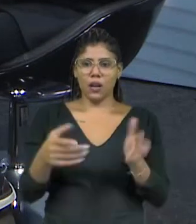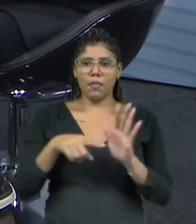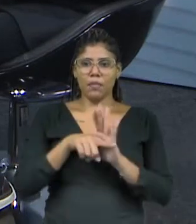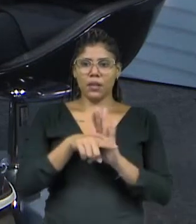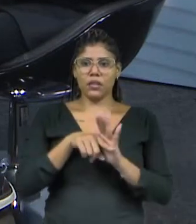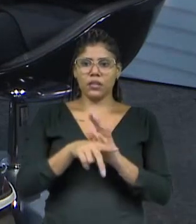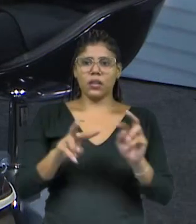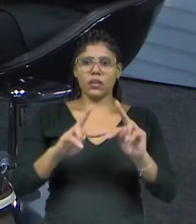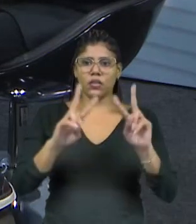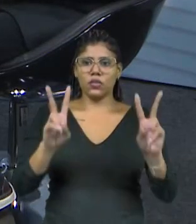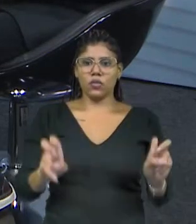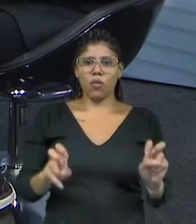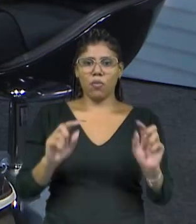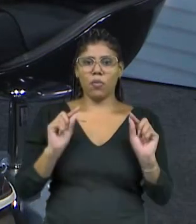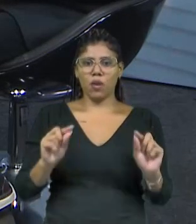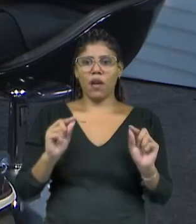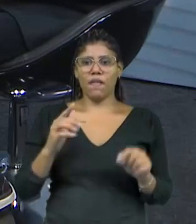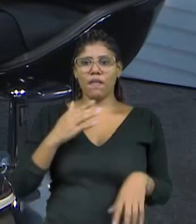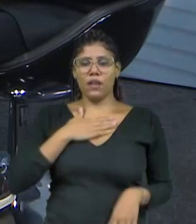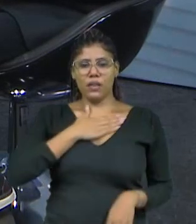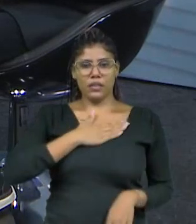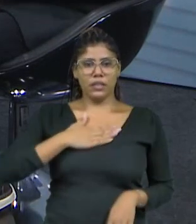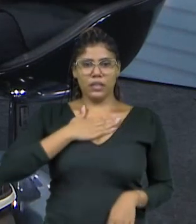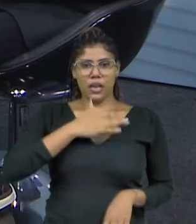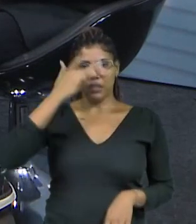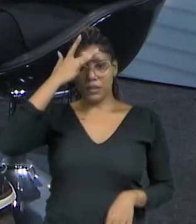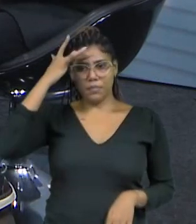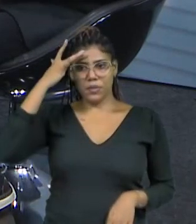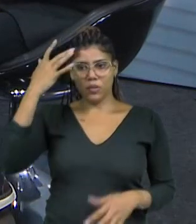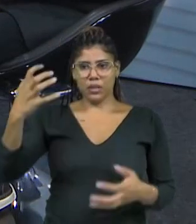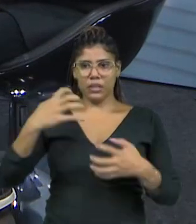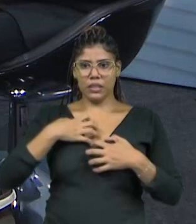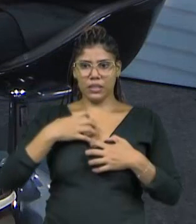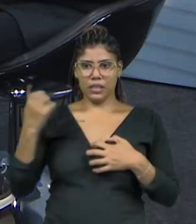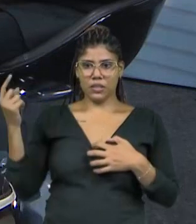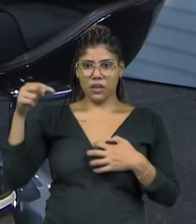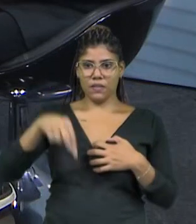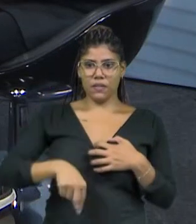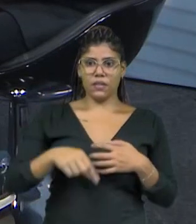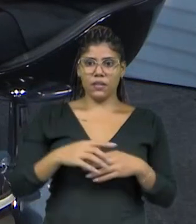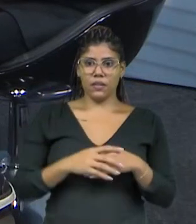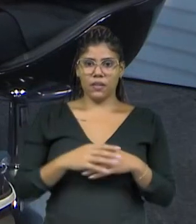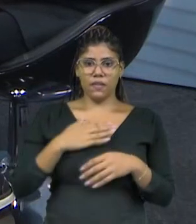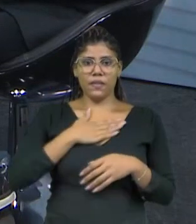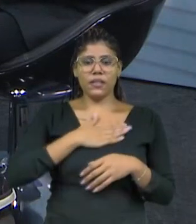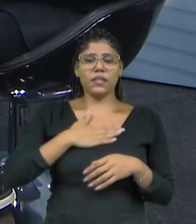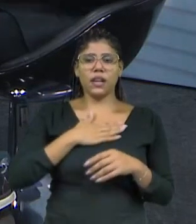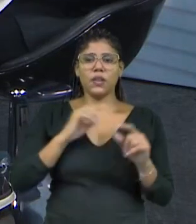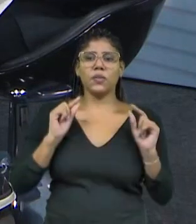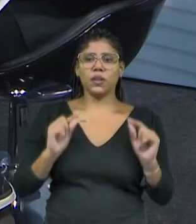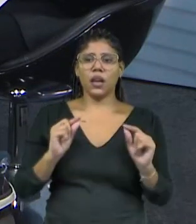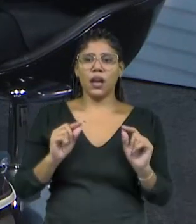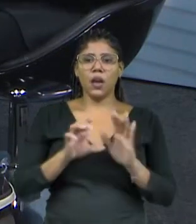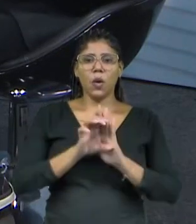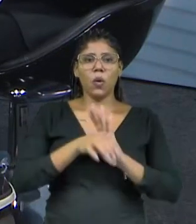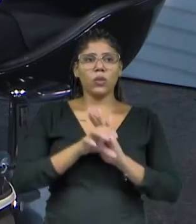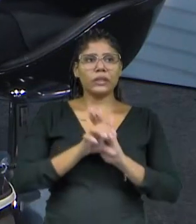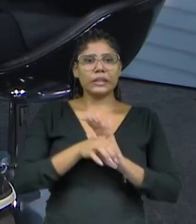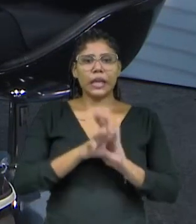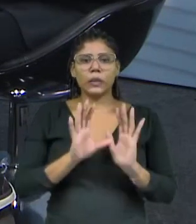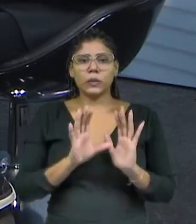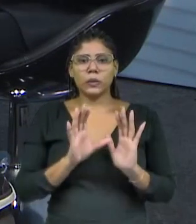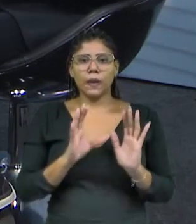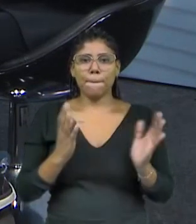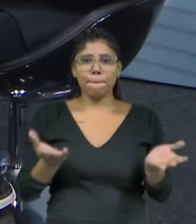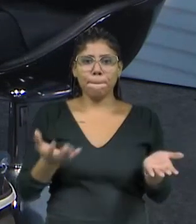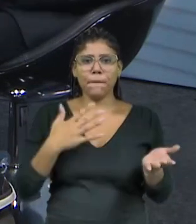de felicidade que o turista sente ao vir. Olha que conceito abstrato, felicidade. O que é felicidade? Ele gostou, ele se sentiu bem,